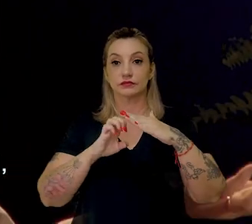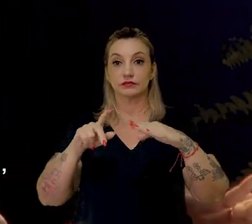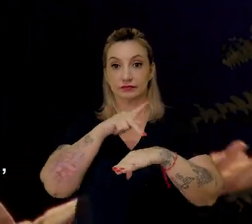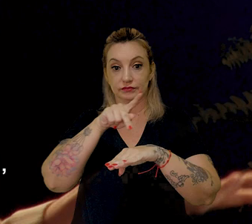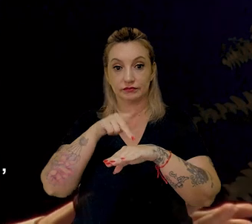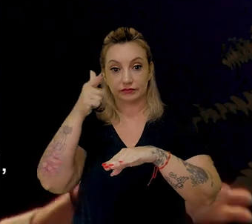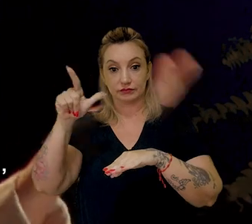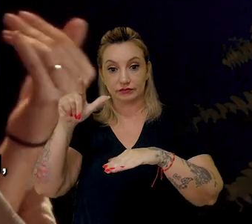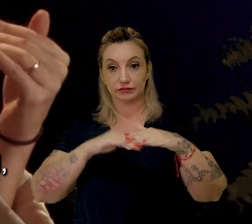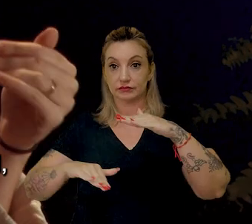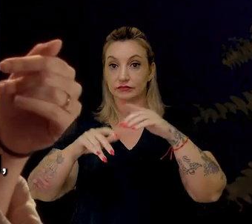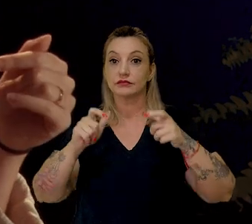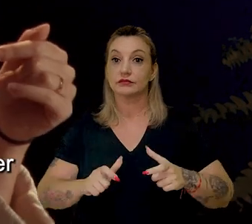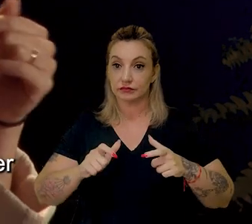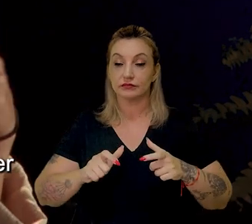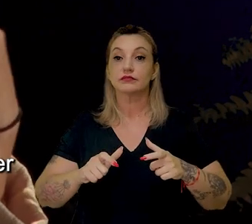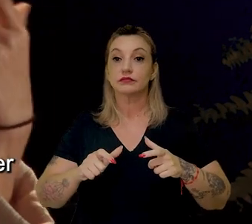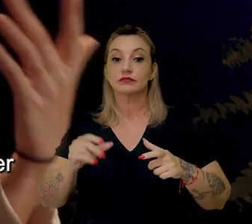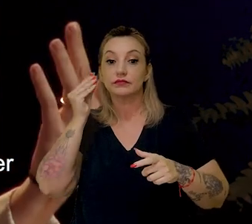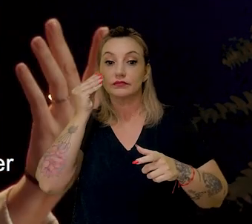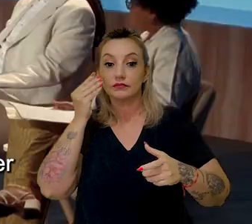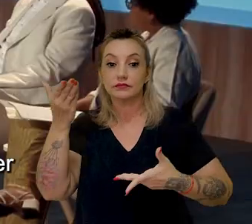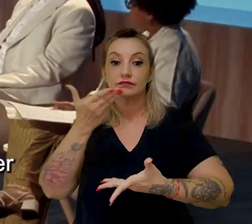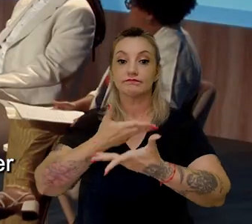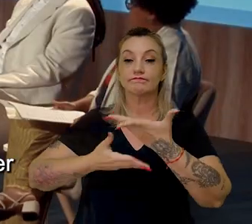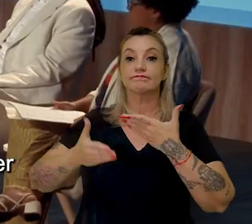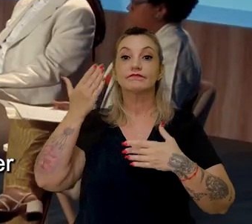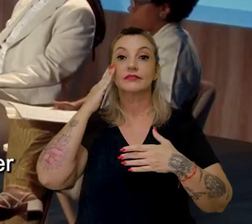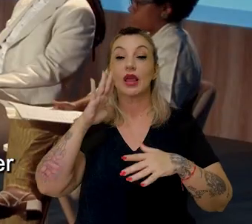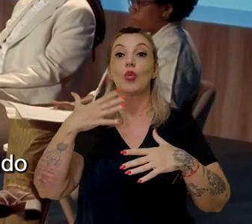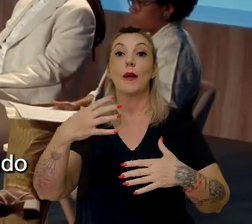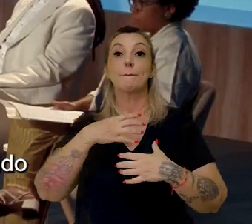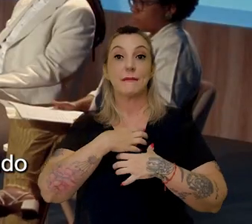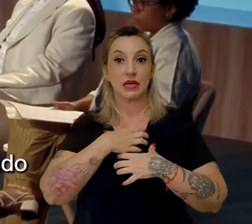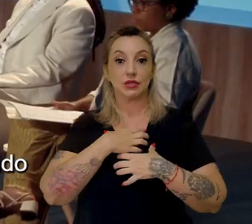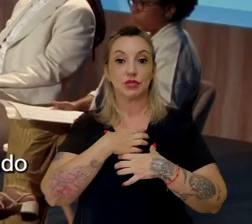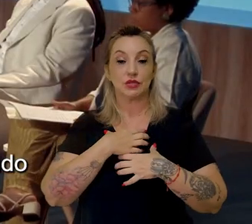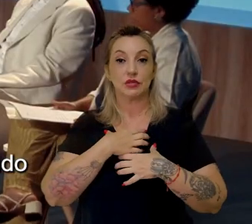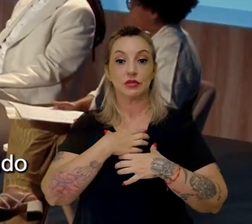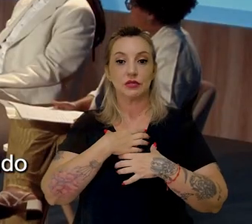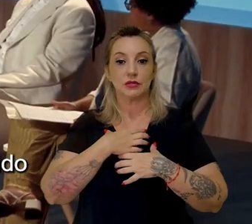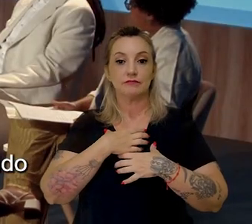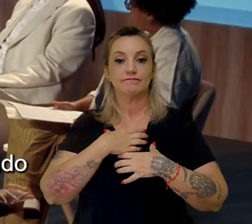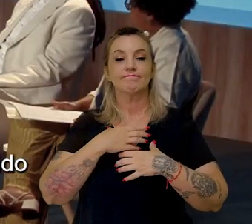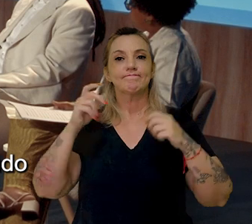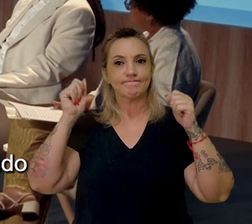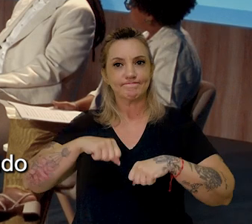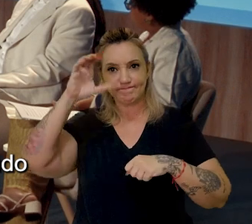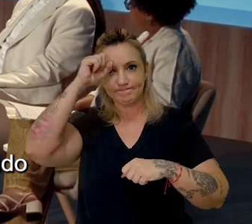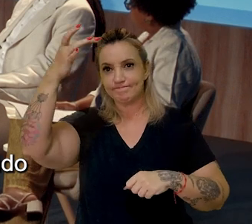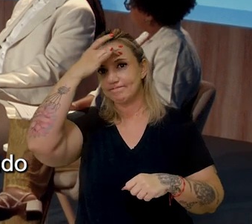internacional empresas a nível local tão estão tentando cada vez mais entender Qual é o impacto Então se capacitando se